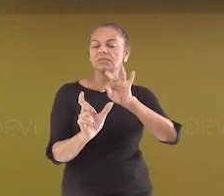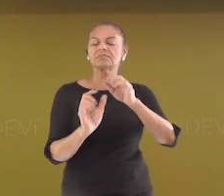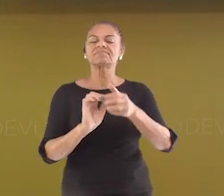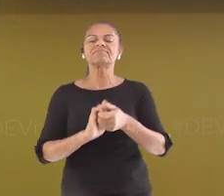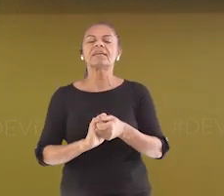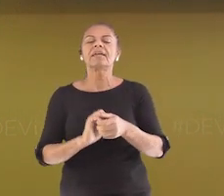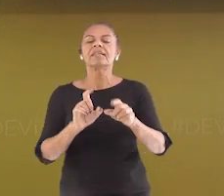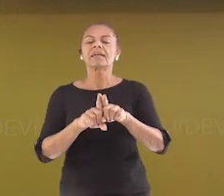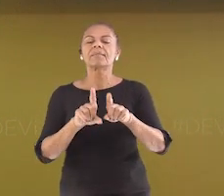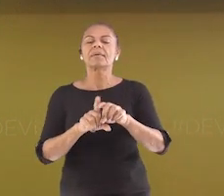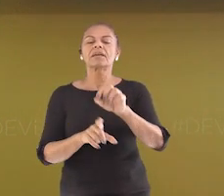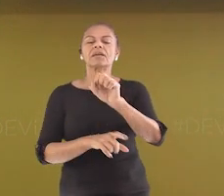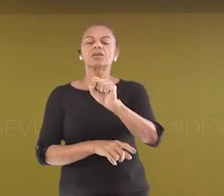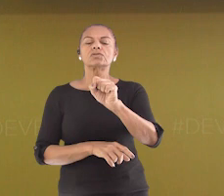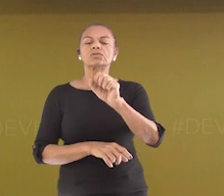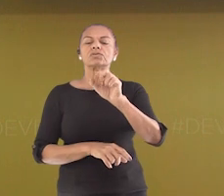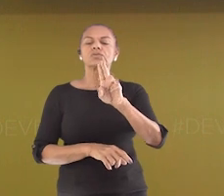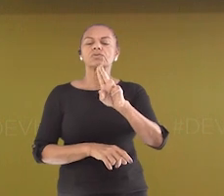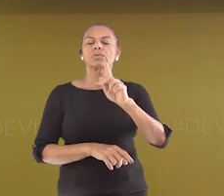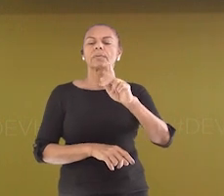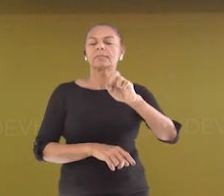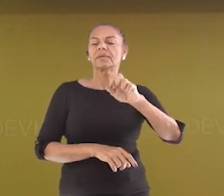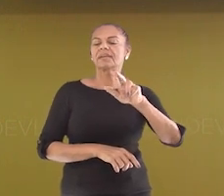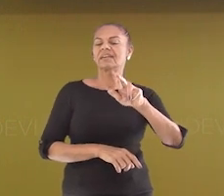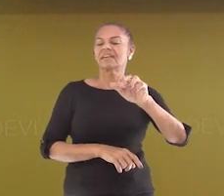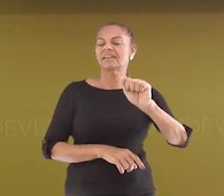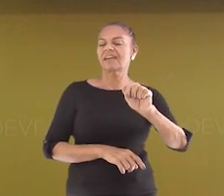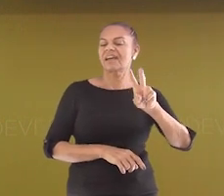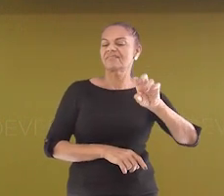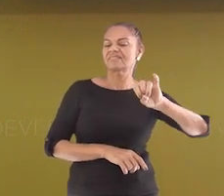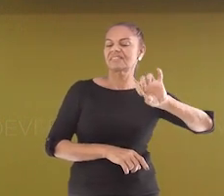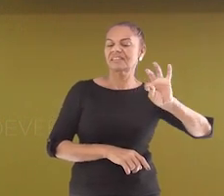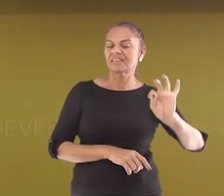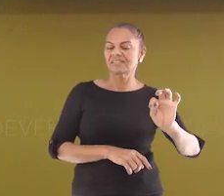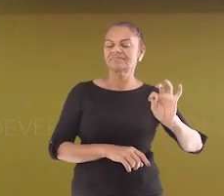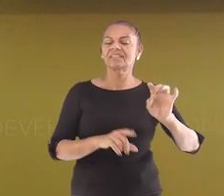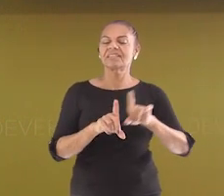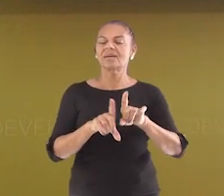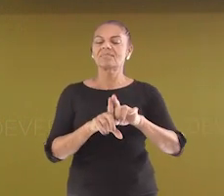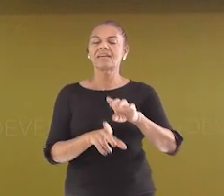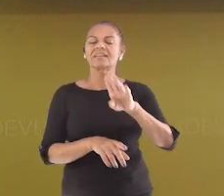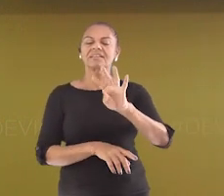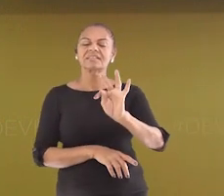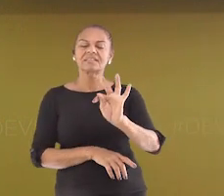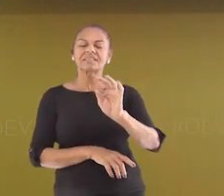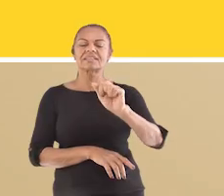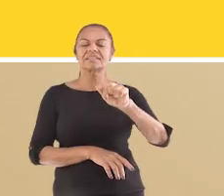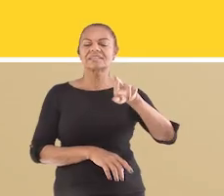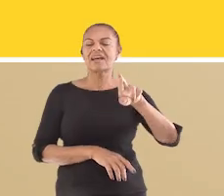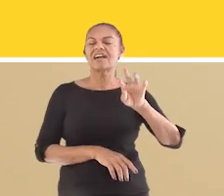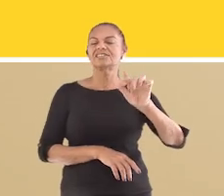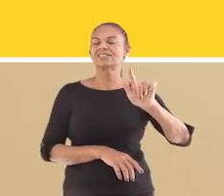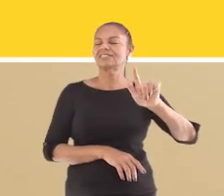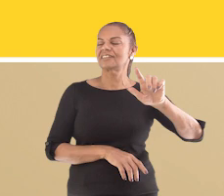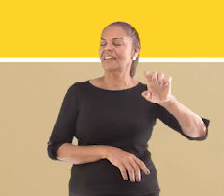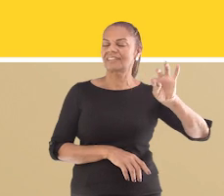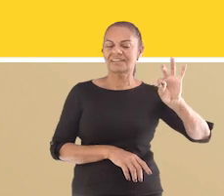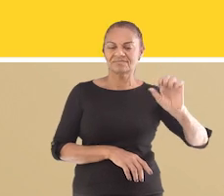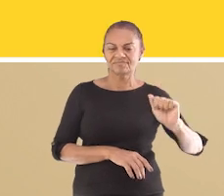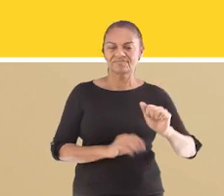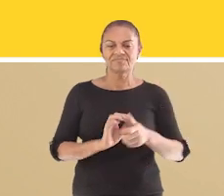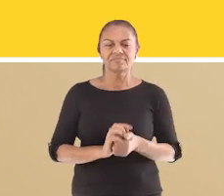e a palavra target. Vamos conferir o significado dessas palavras?